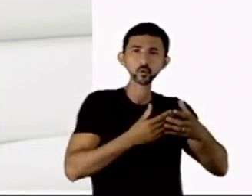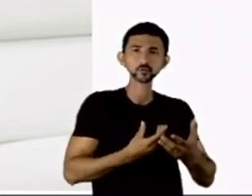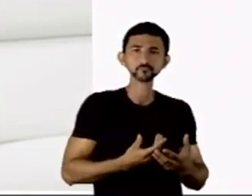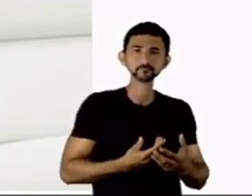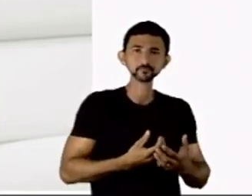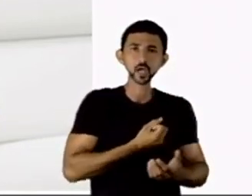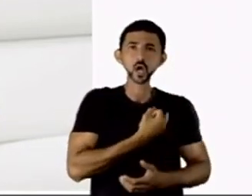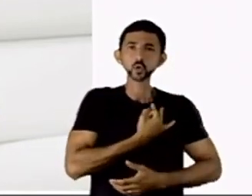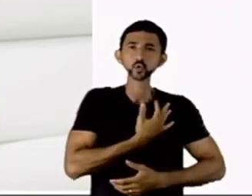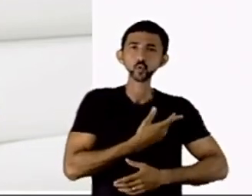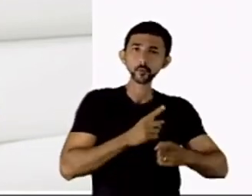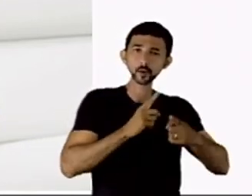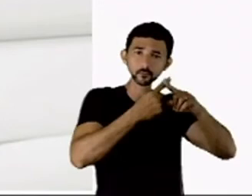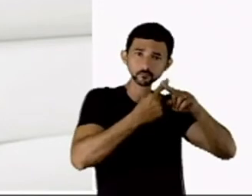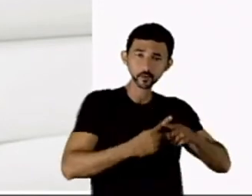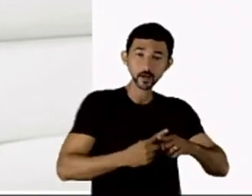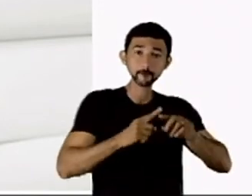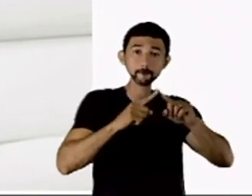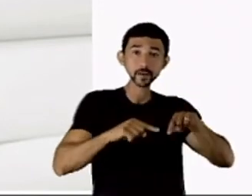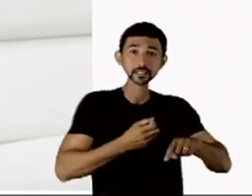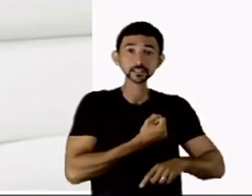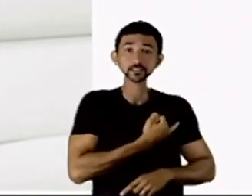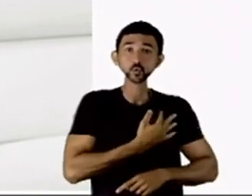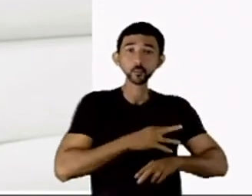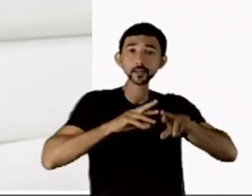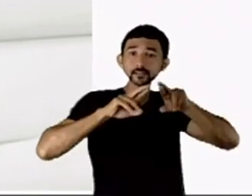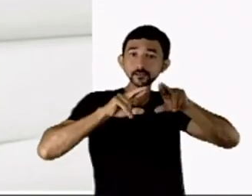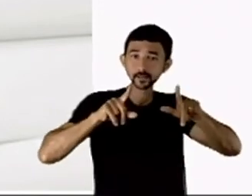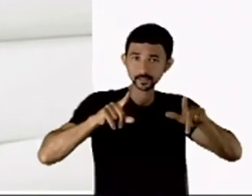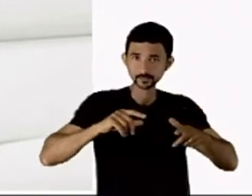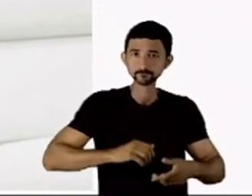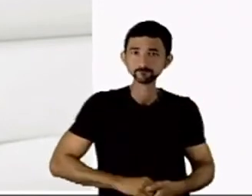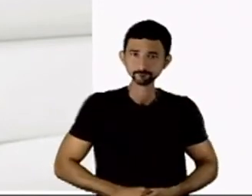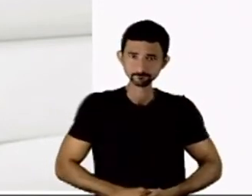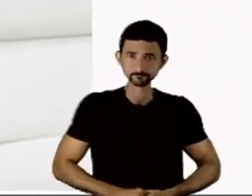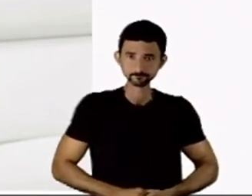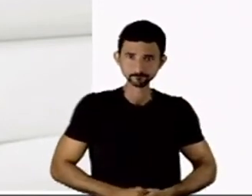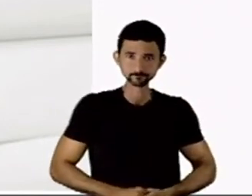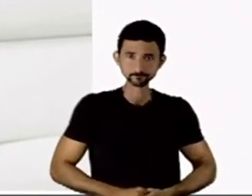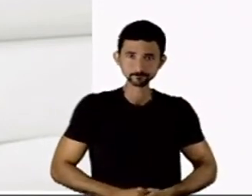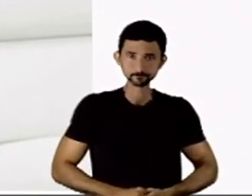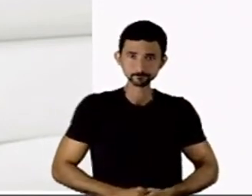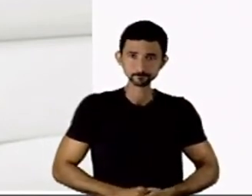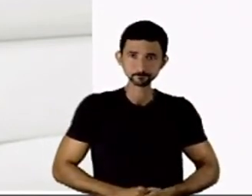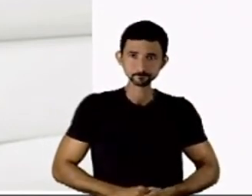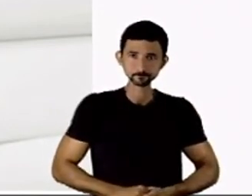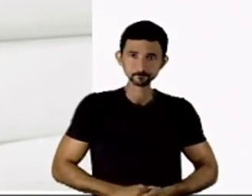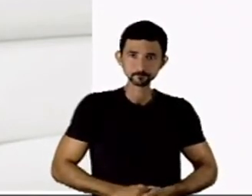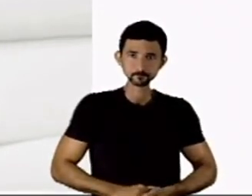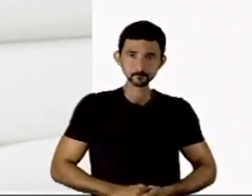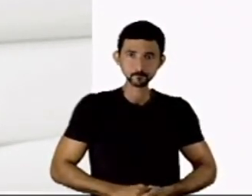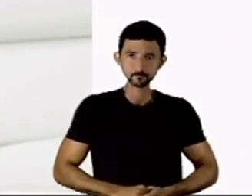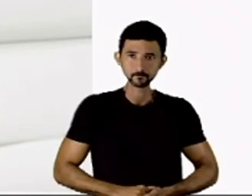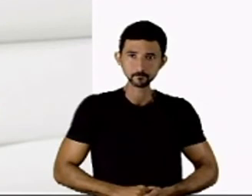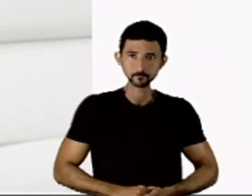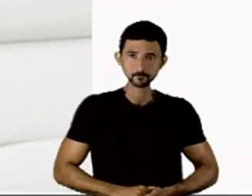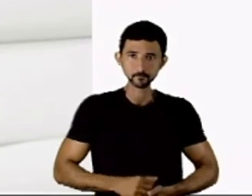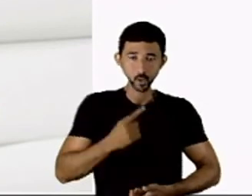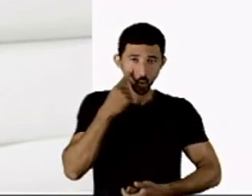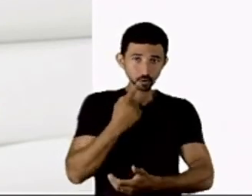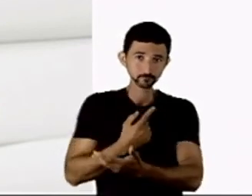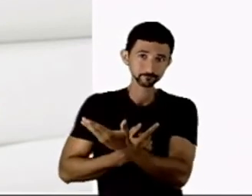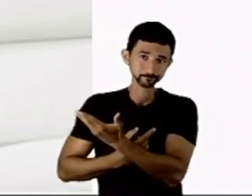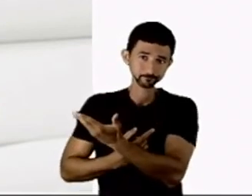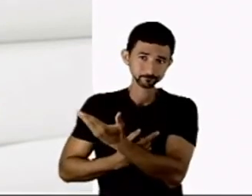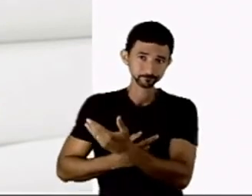São multiplicações também, mas são de números diferentes. Tá certo? Aqui na tela ainda, observa